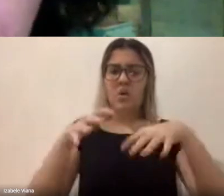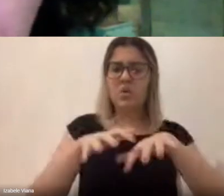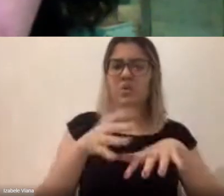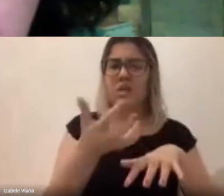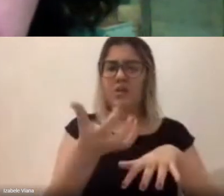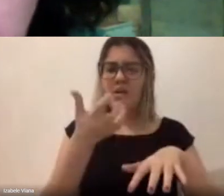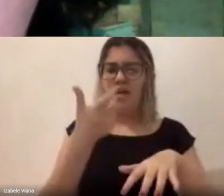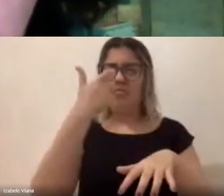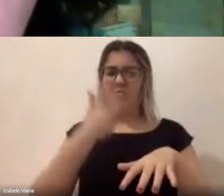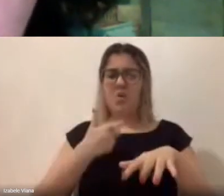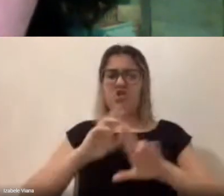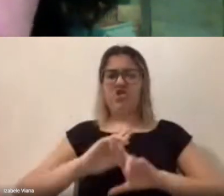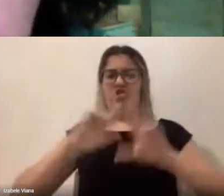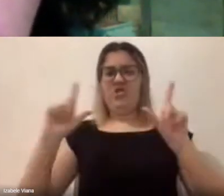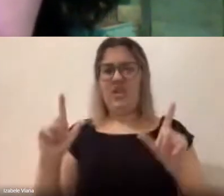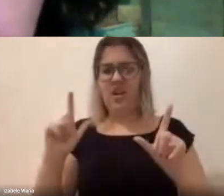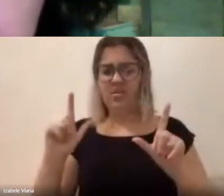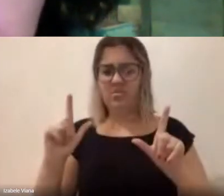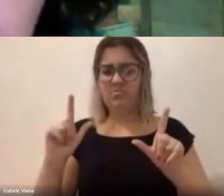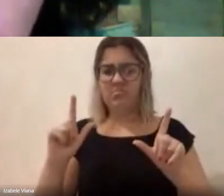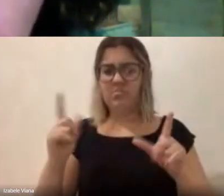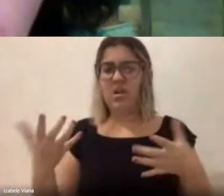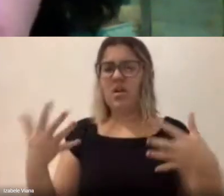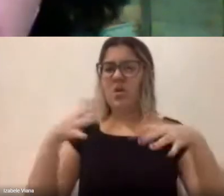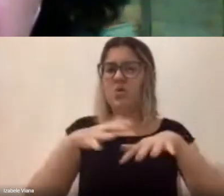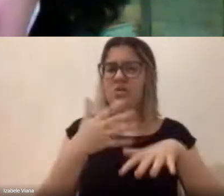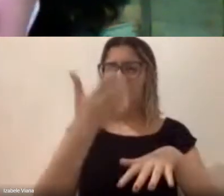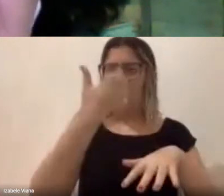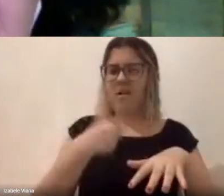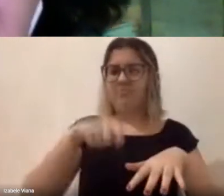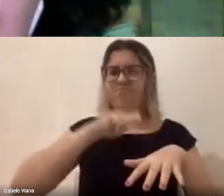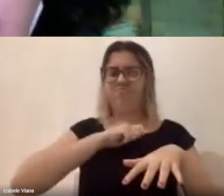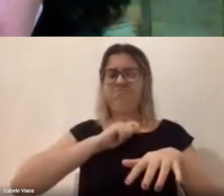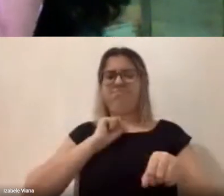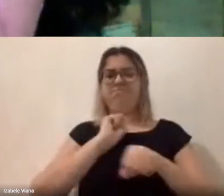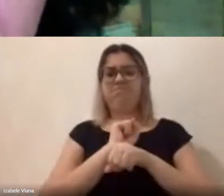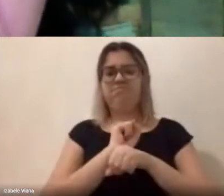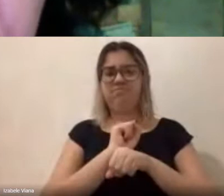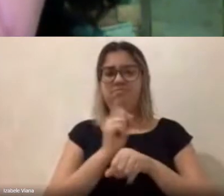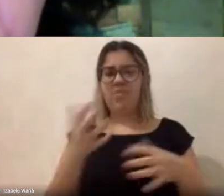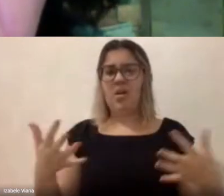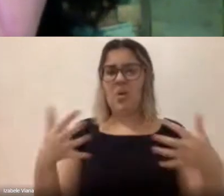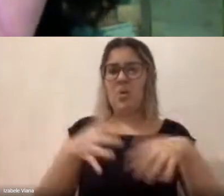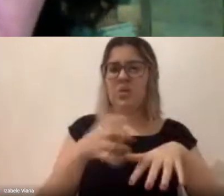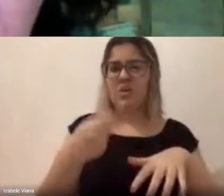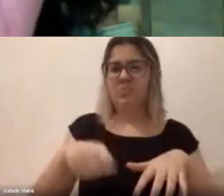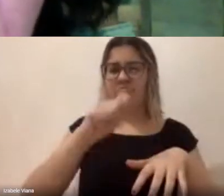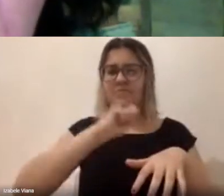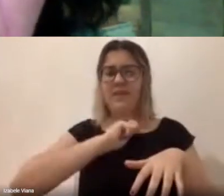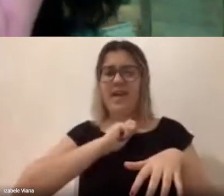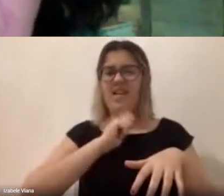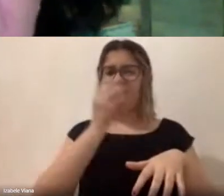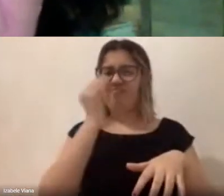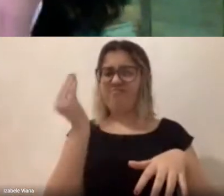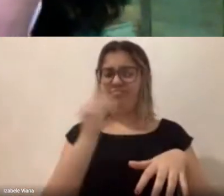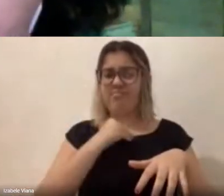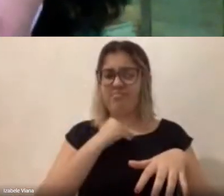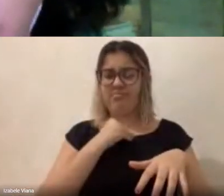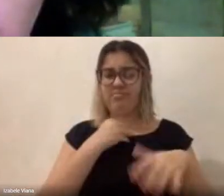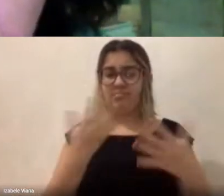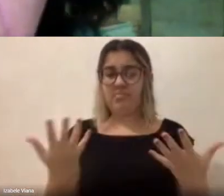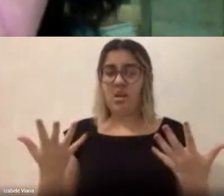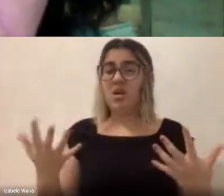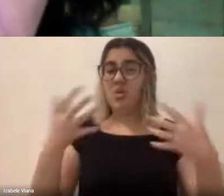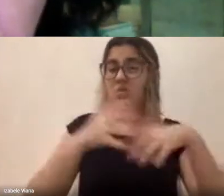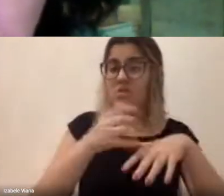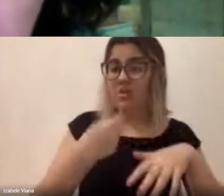A inclusão quer te paralisar. A inclusão quer te desconsiderar. A inclusão quer te